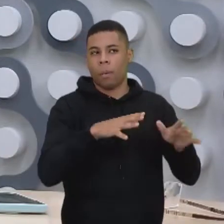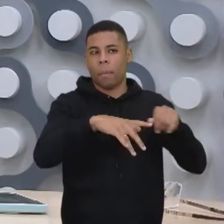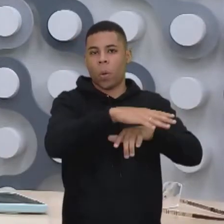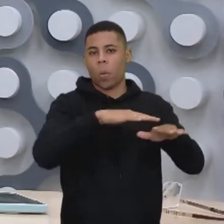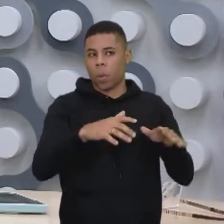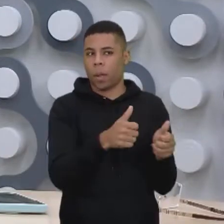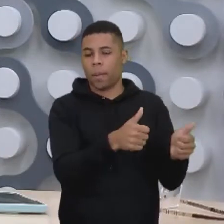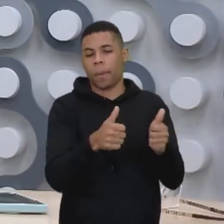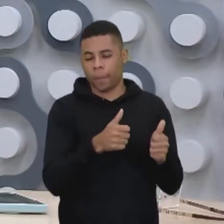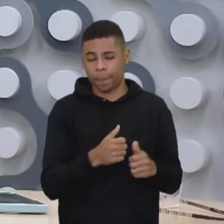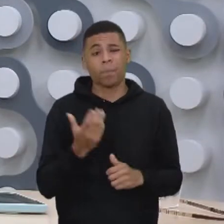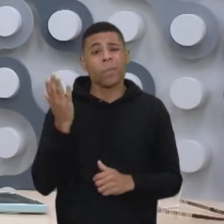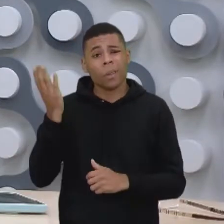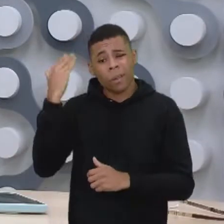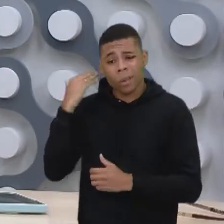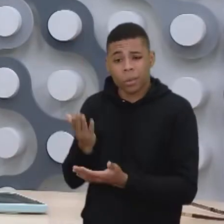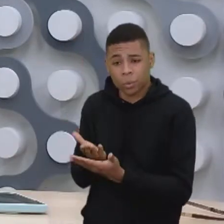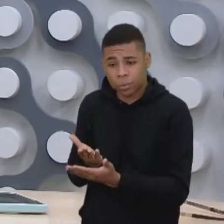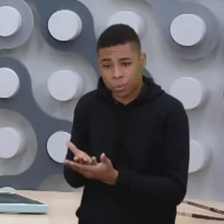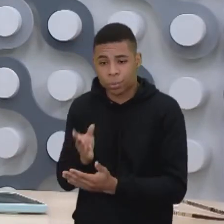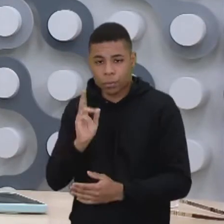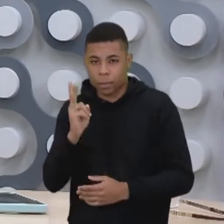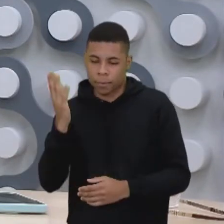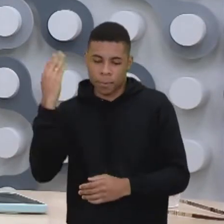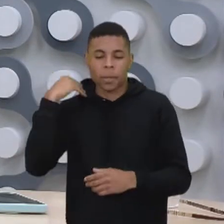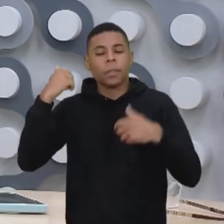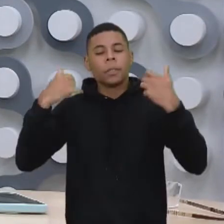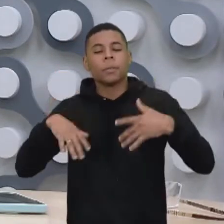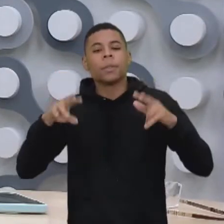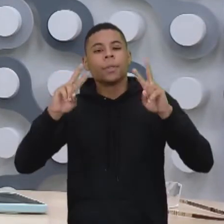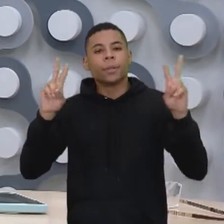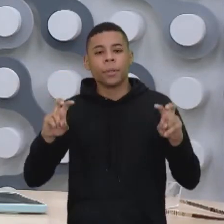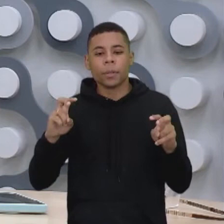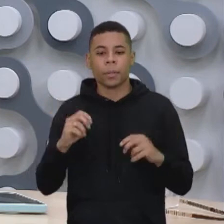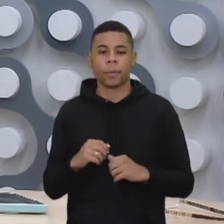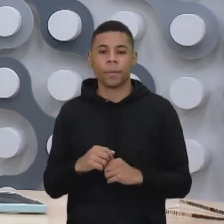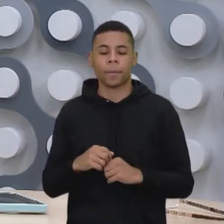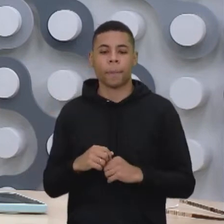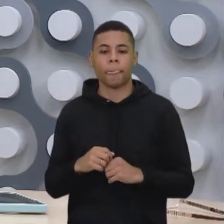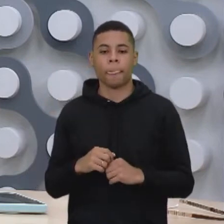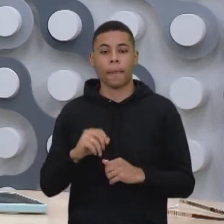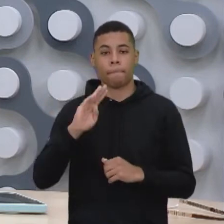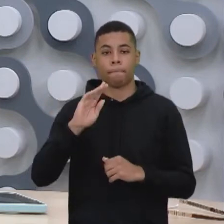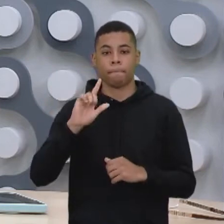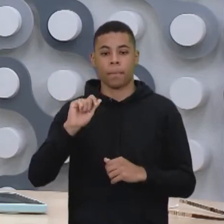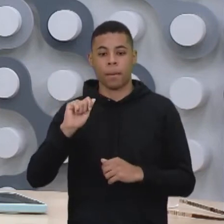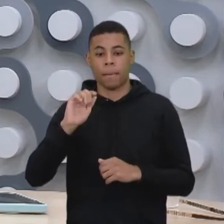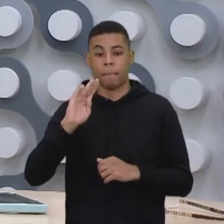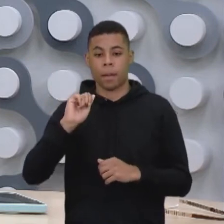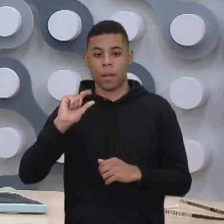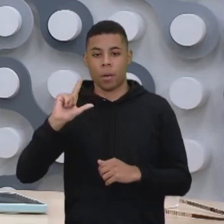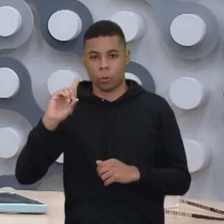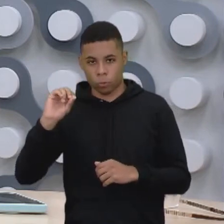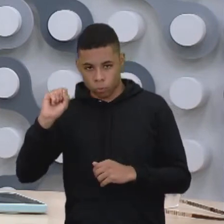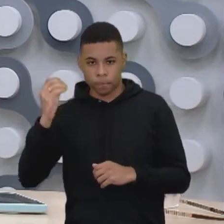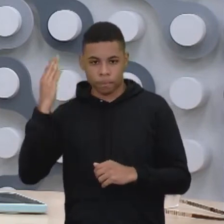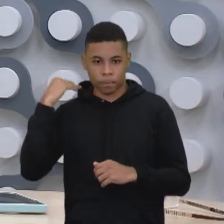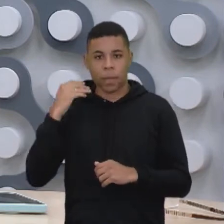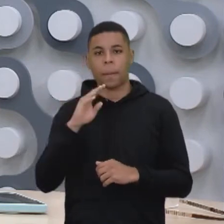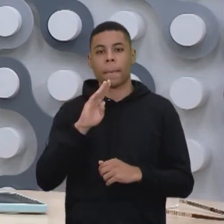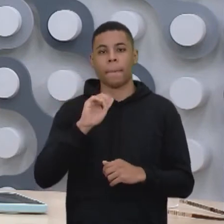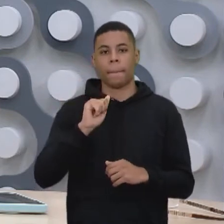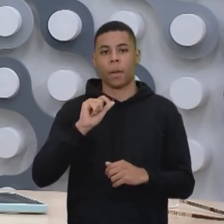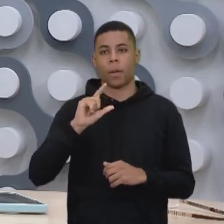primeiros estudos aí, né, principalmente aí falado aí sobre Malthus, né, na questão aí da teoria